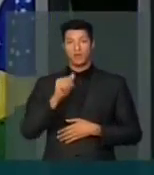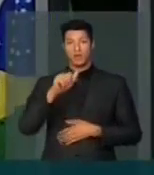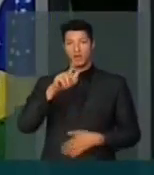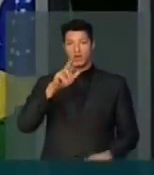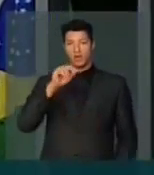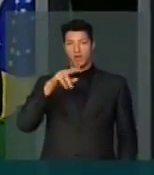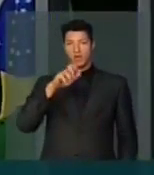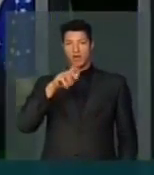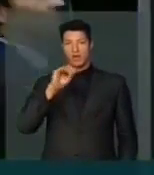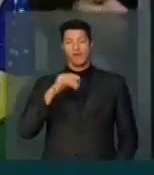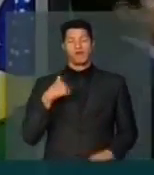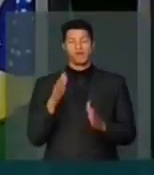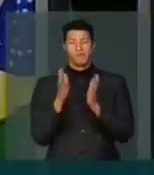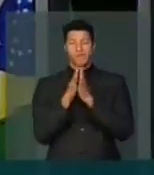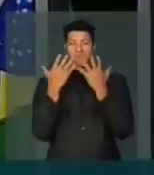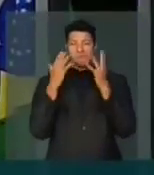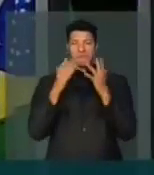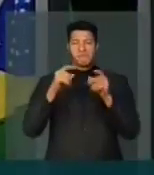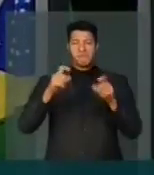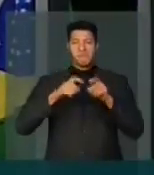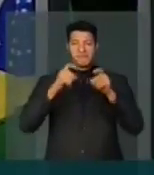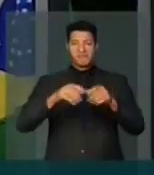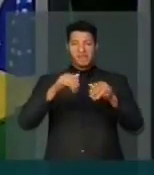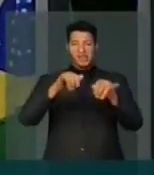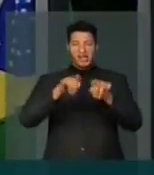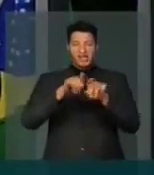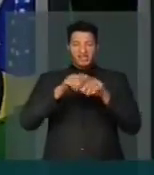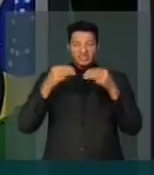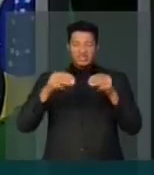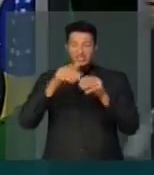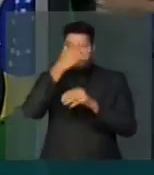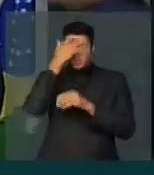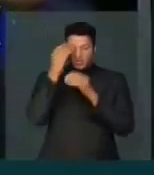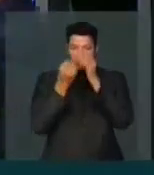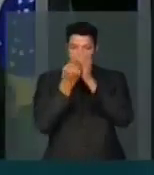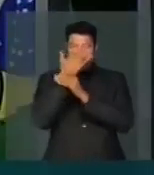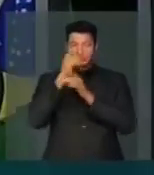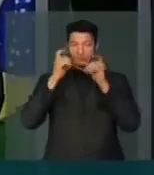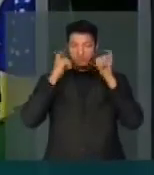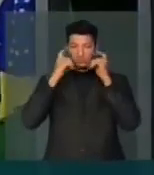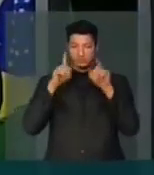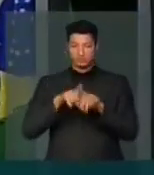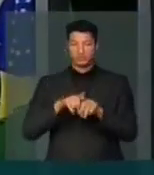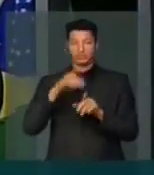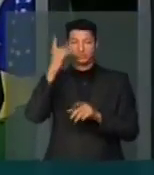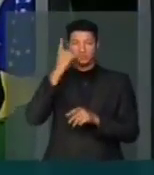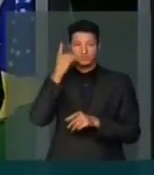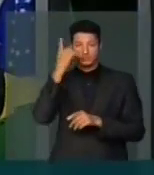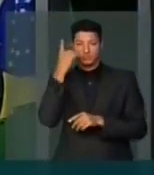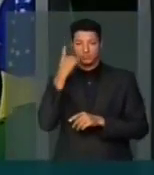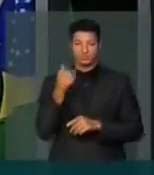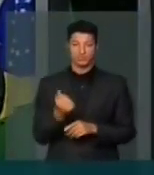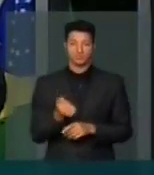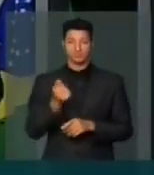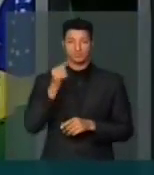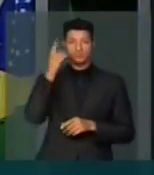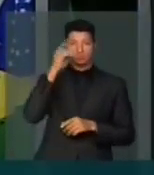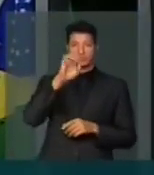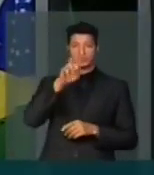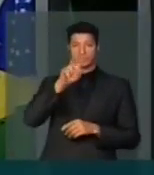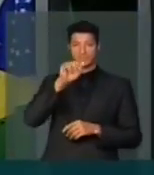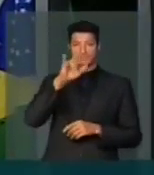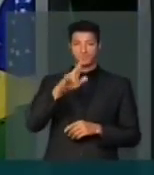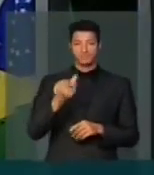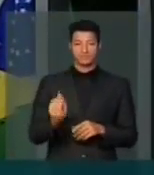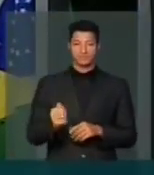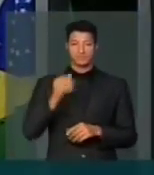agronegócio. Parabenizo aqui o Ministério da Agricultura, os avicultores com a sua preocupação e os deputados, deputado Evair, deputado